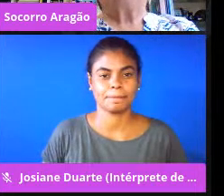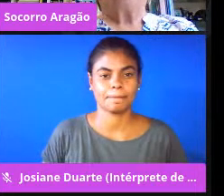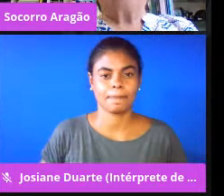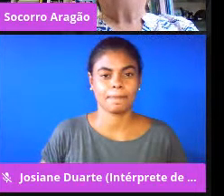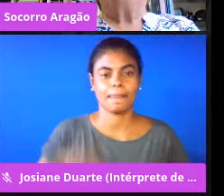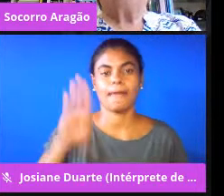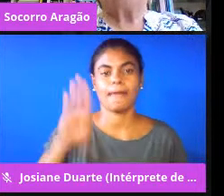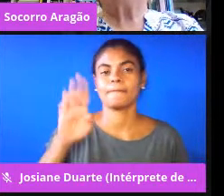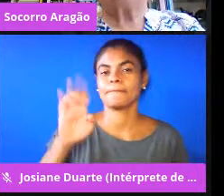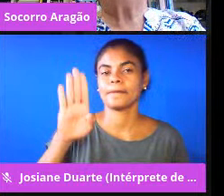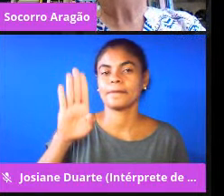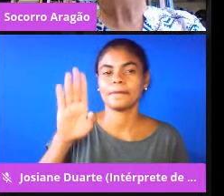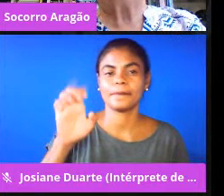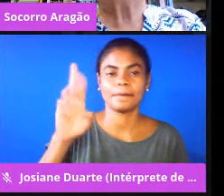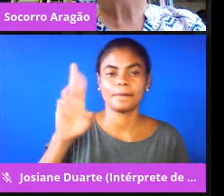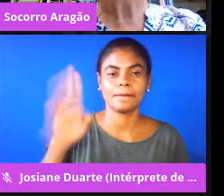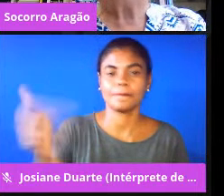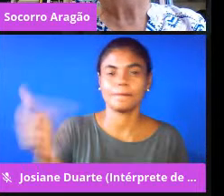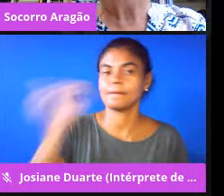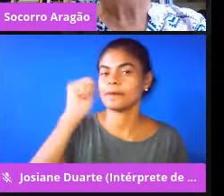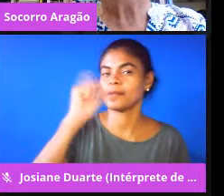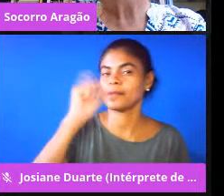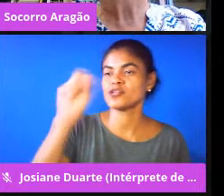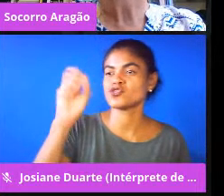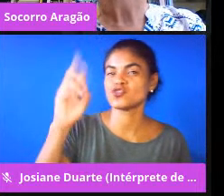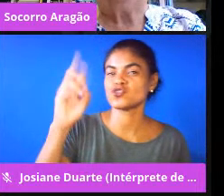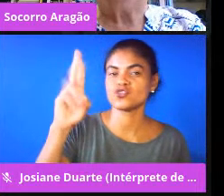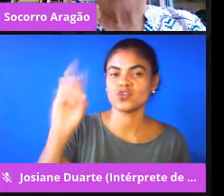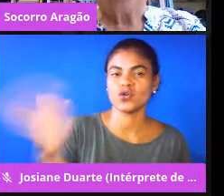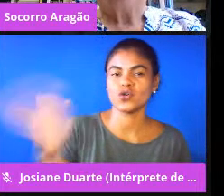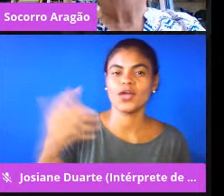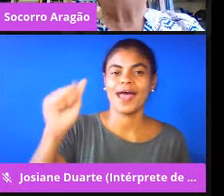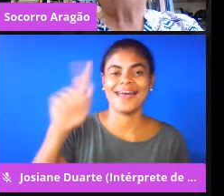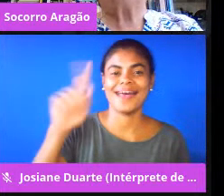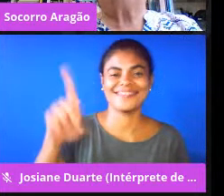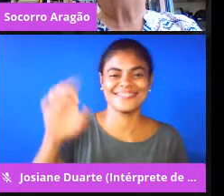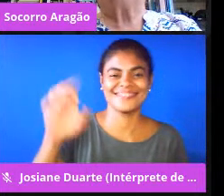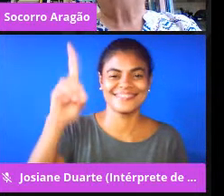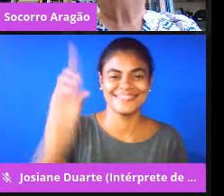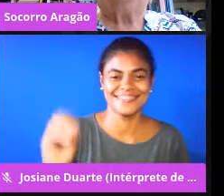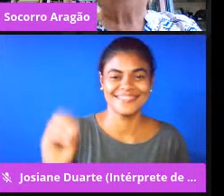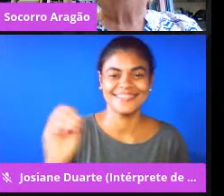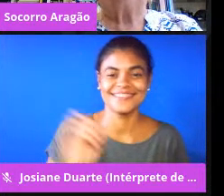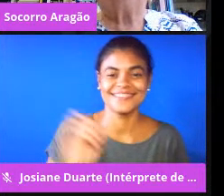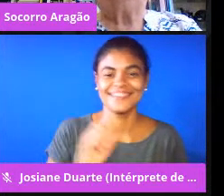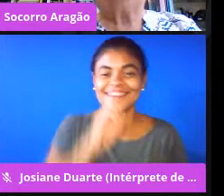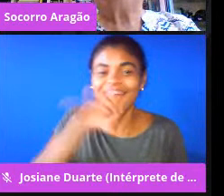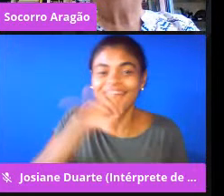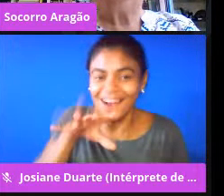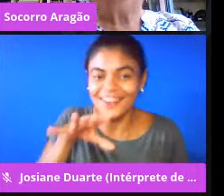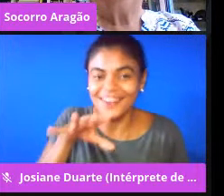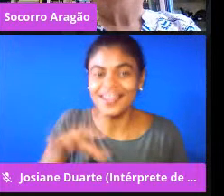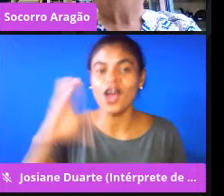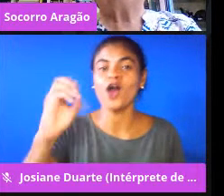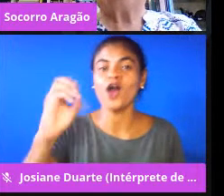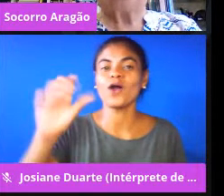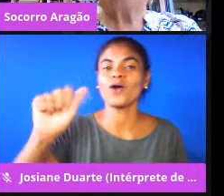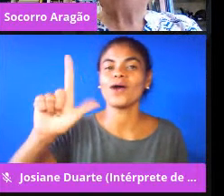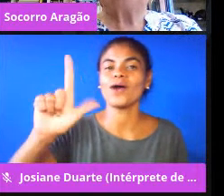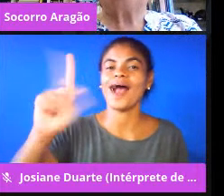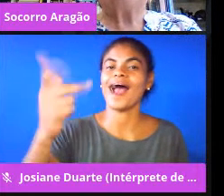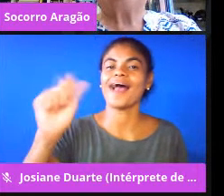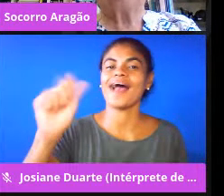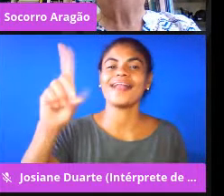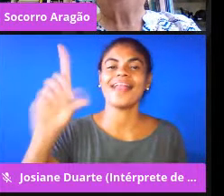Passou outra. Bom, beber soro azedo, mas arrotar coalhada com açúcar branco. Disse pessoa que conta vantagens sobre qualquer atividade, mas